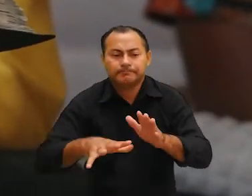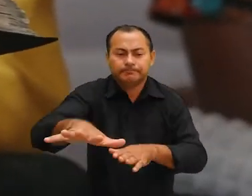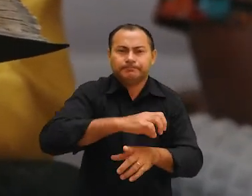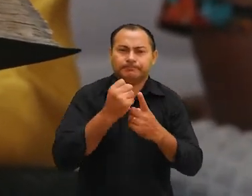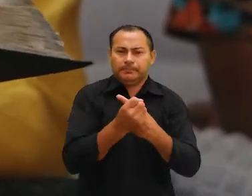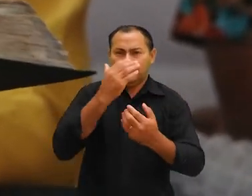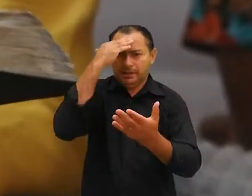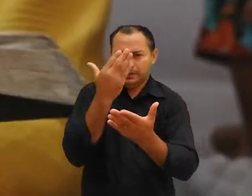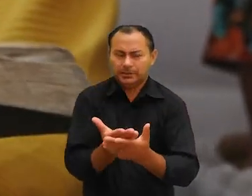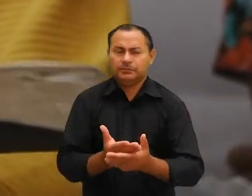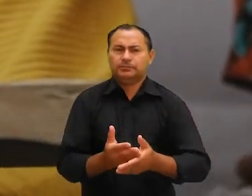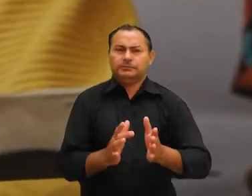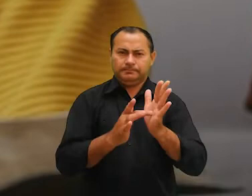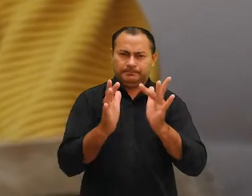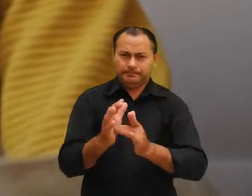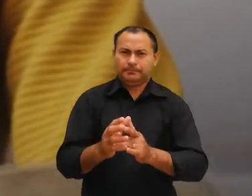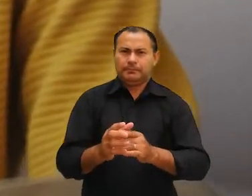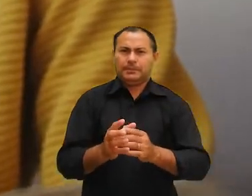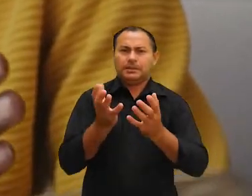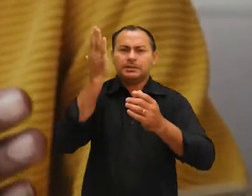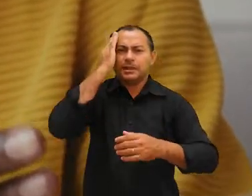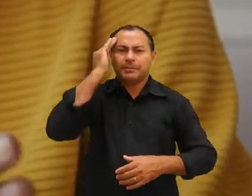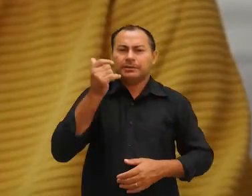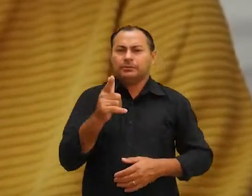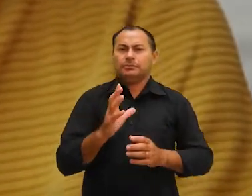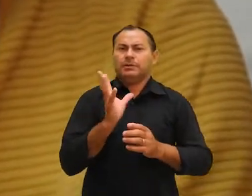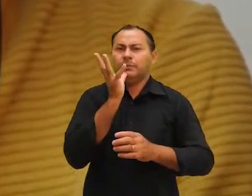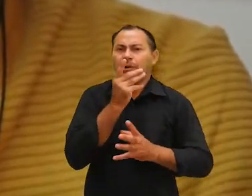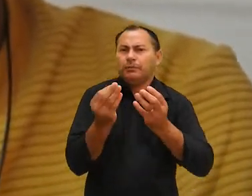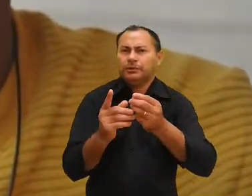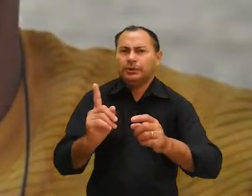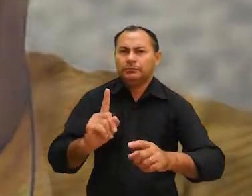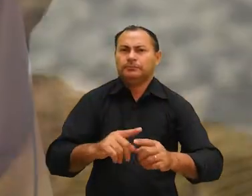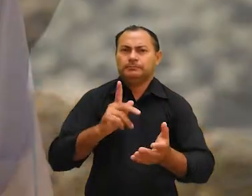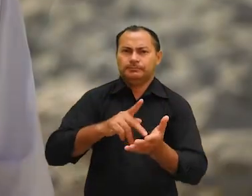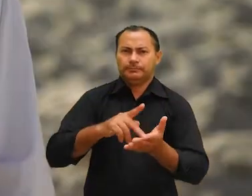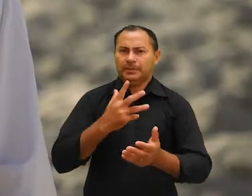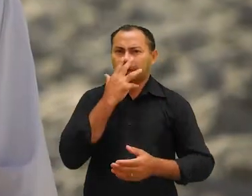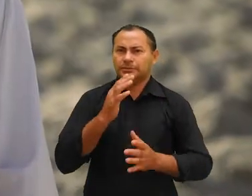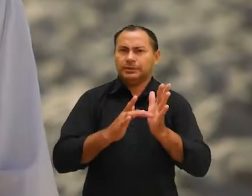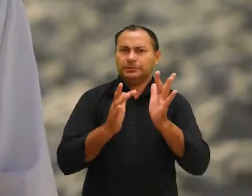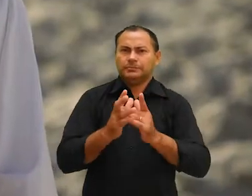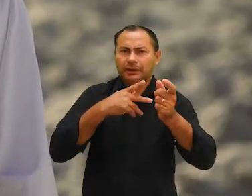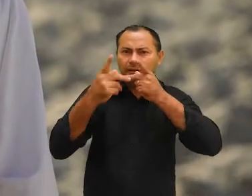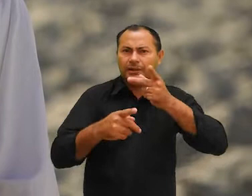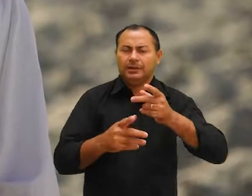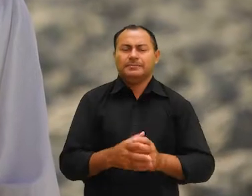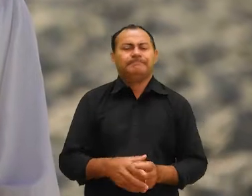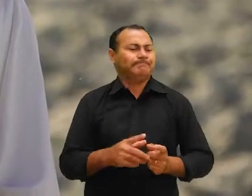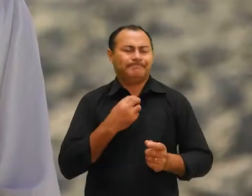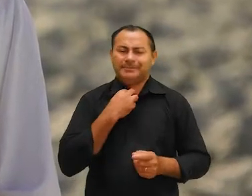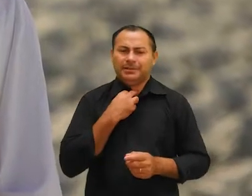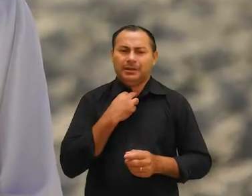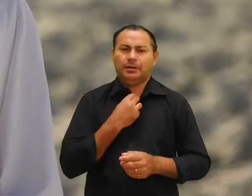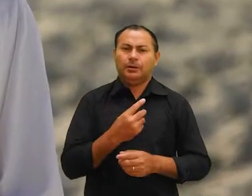sociedade creio que com essas palavras Jesus estava prevendo que não demoraria muito não na verdade acho que Jesus estava dizendo